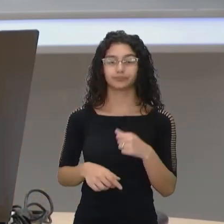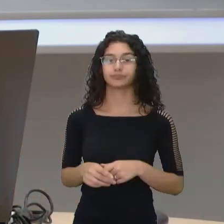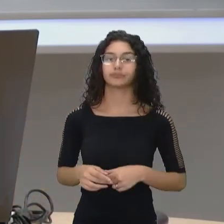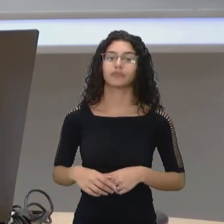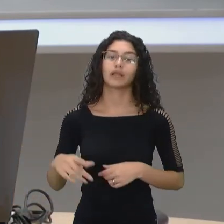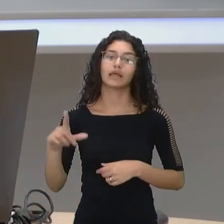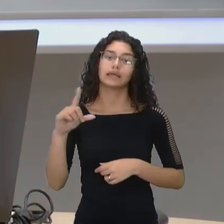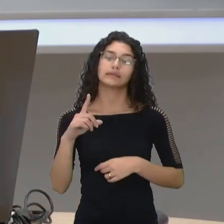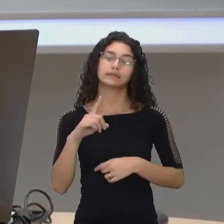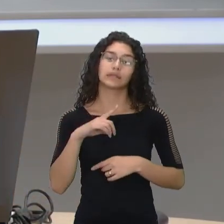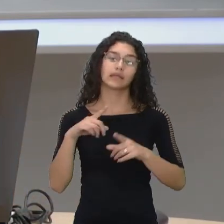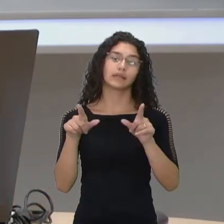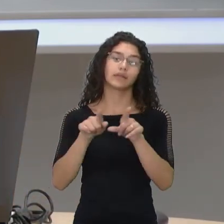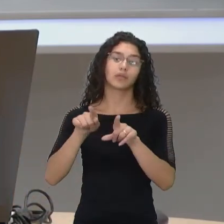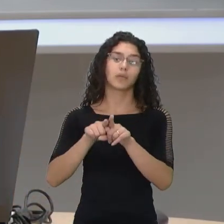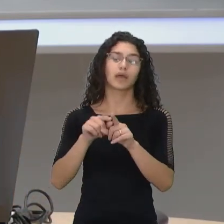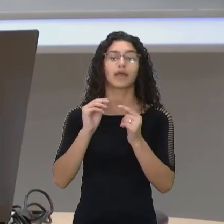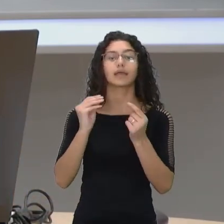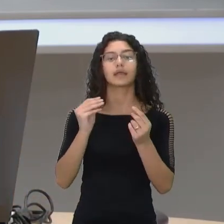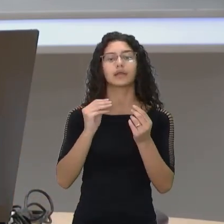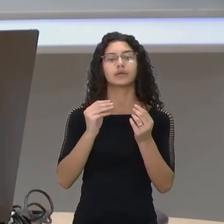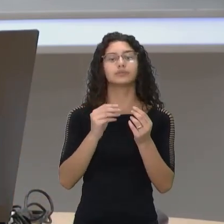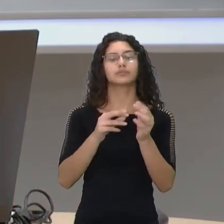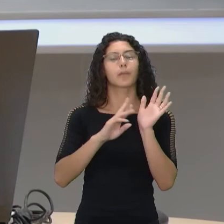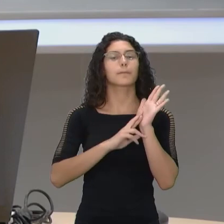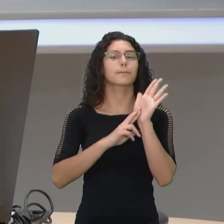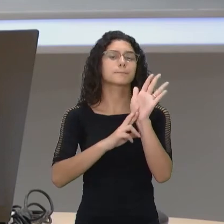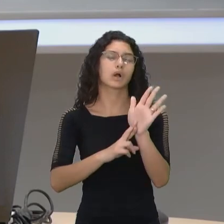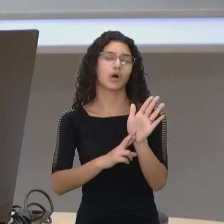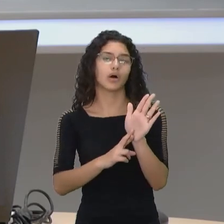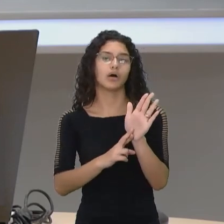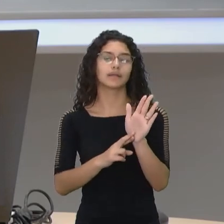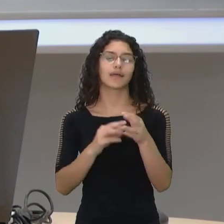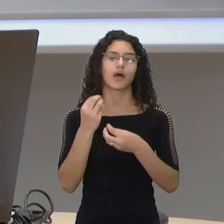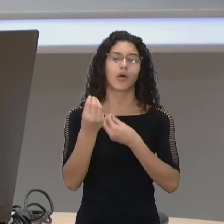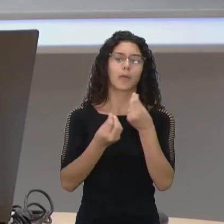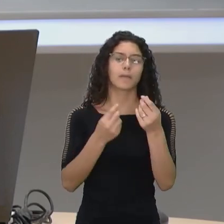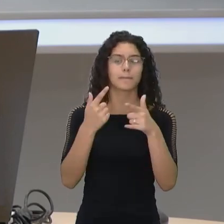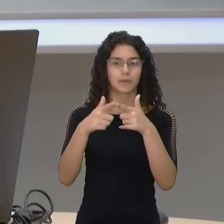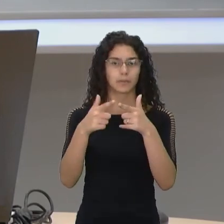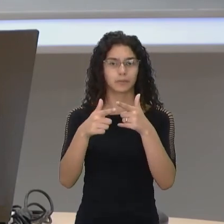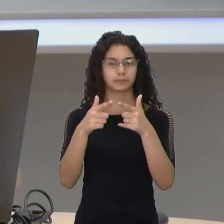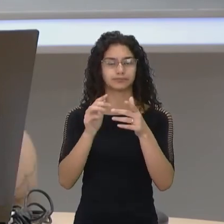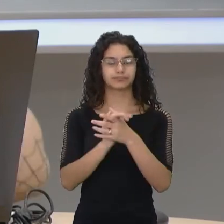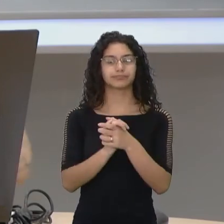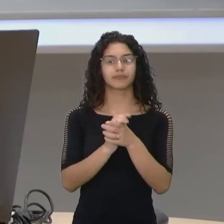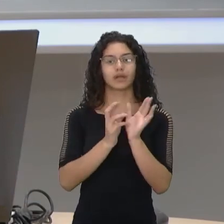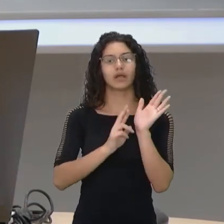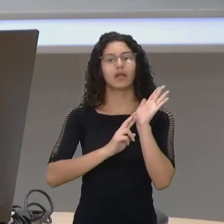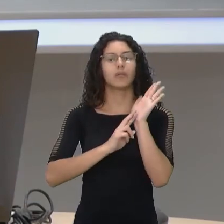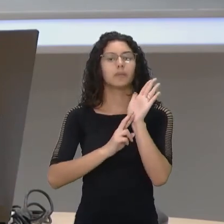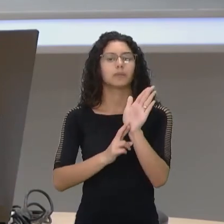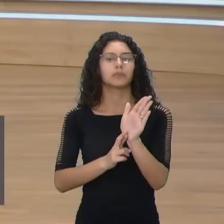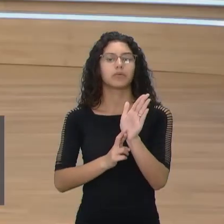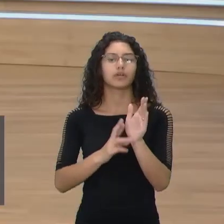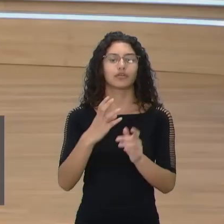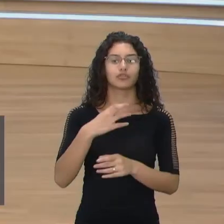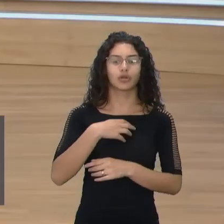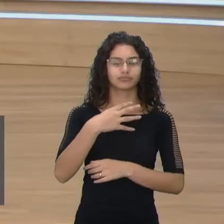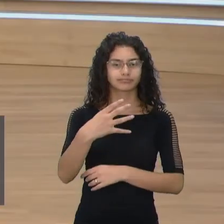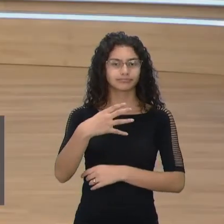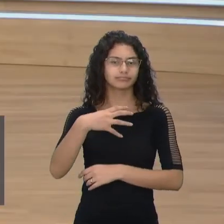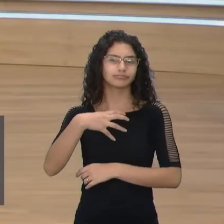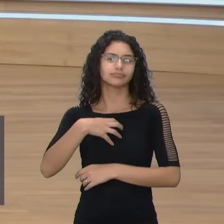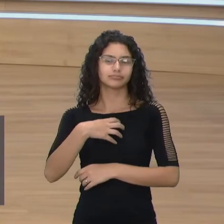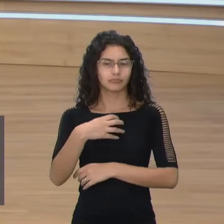têm em comum que eles revelam, quando você se depara com um problema, eles revelam um certo sentimento